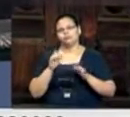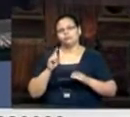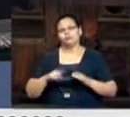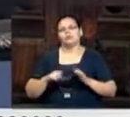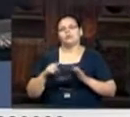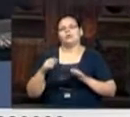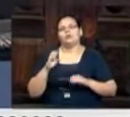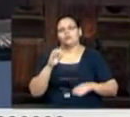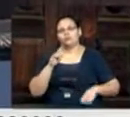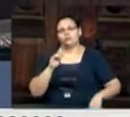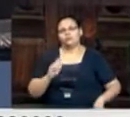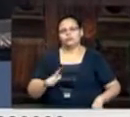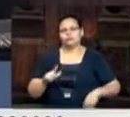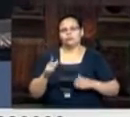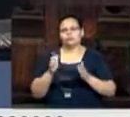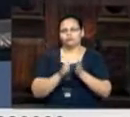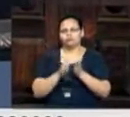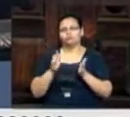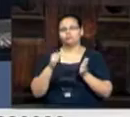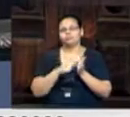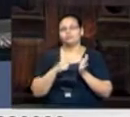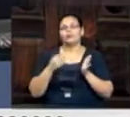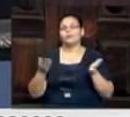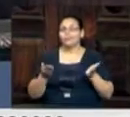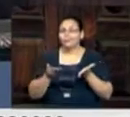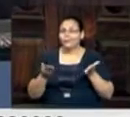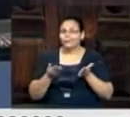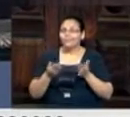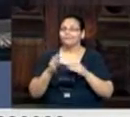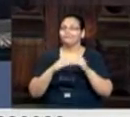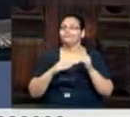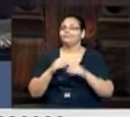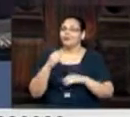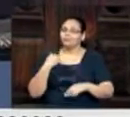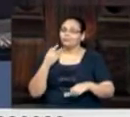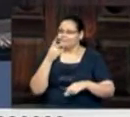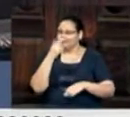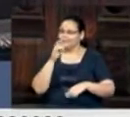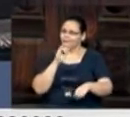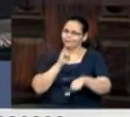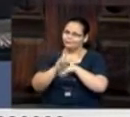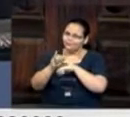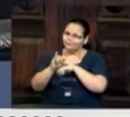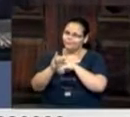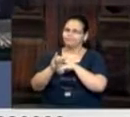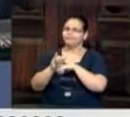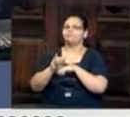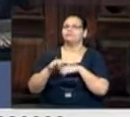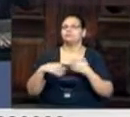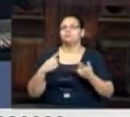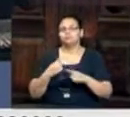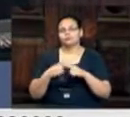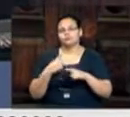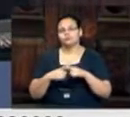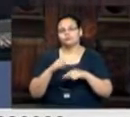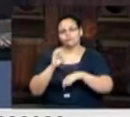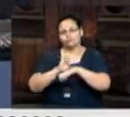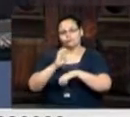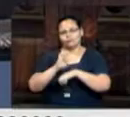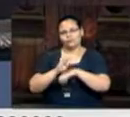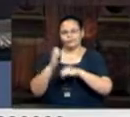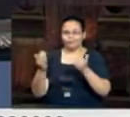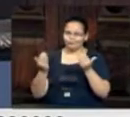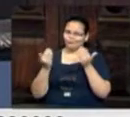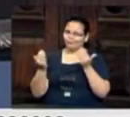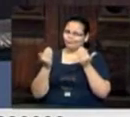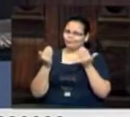público, com critérios ali fixados, e agora estão sendo ludibriados, preteridos, porque o Estado, e desconfiamos